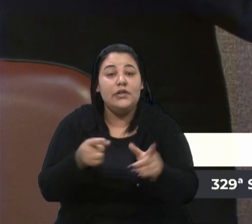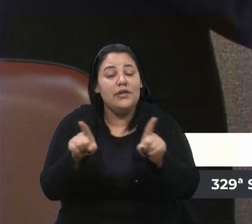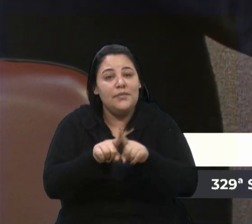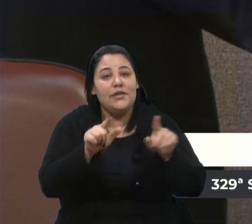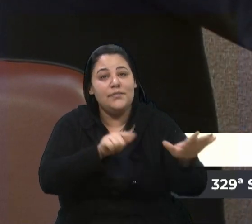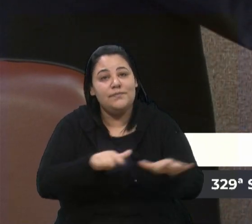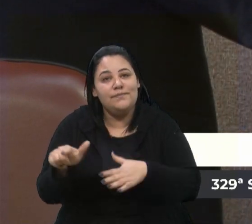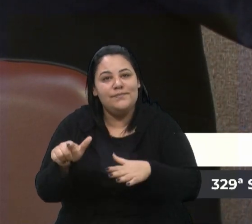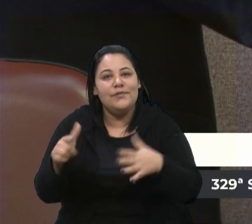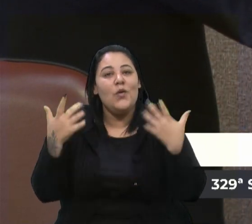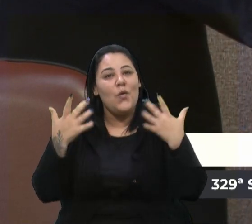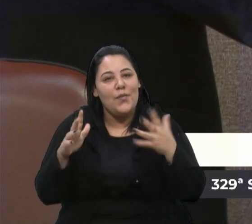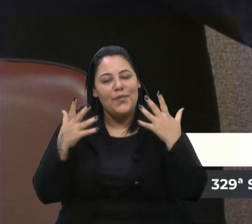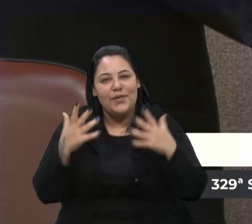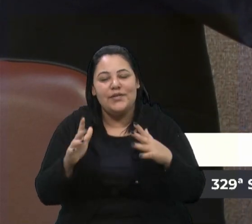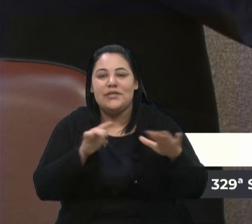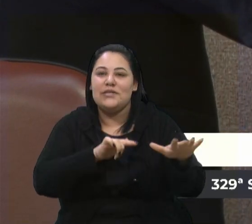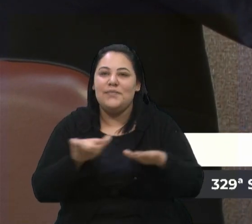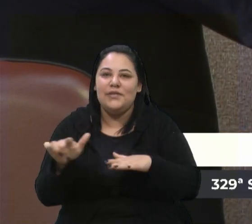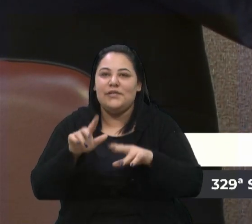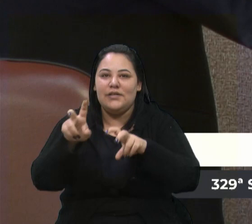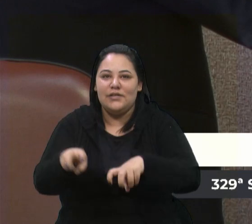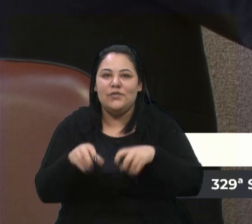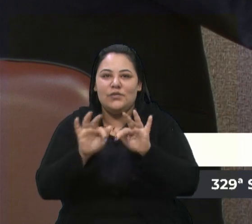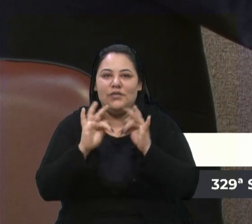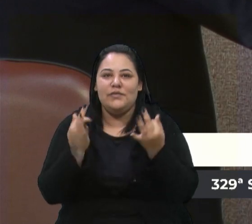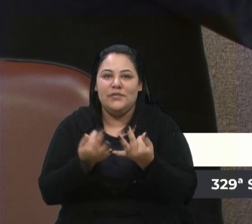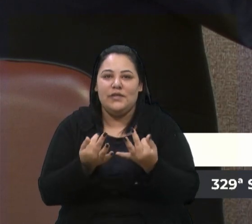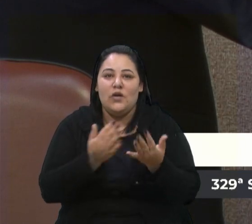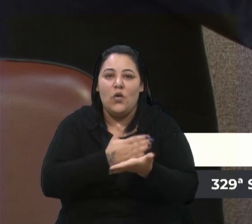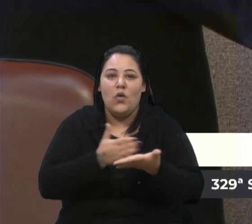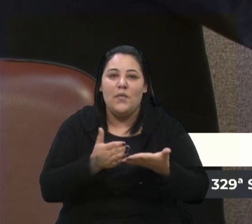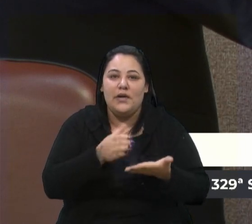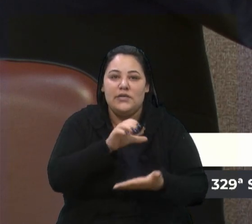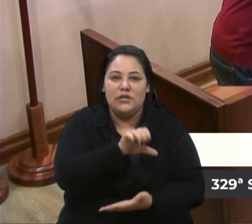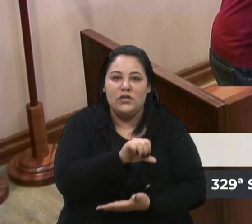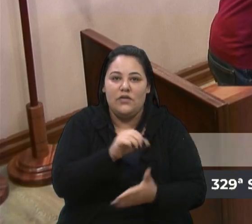Familiar. A partir das 9 às 16